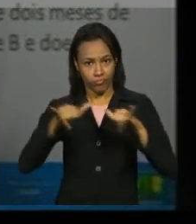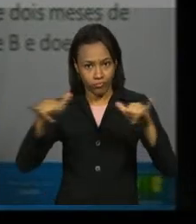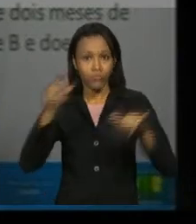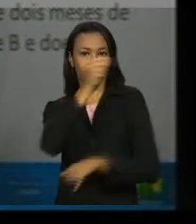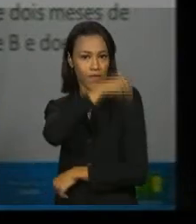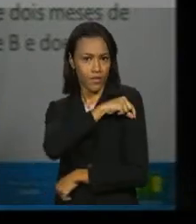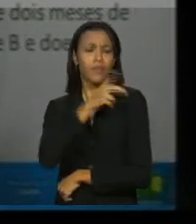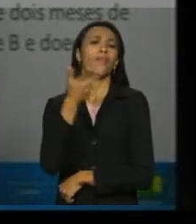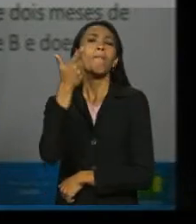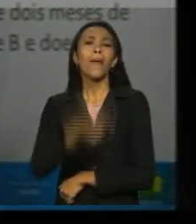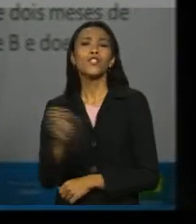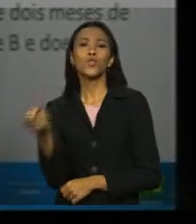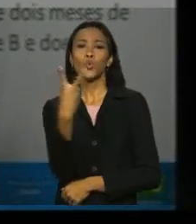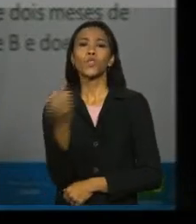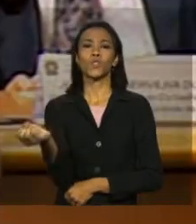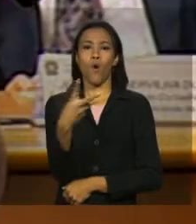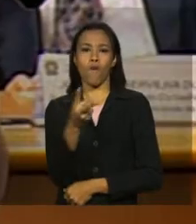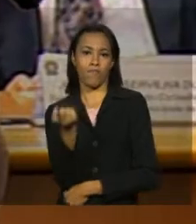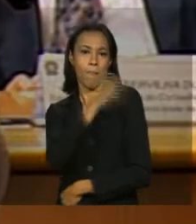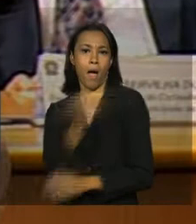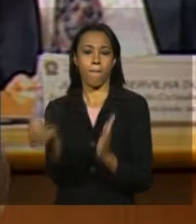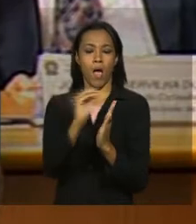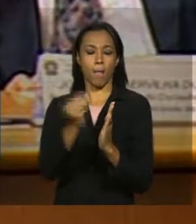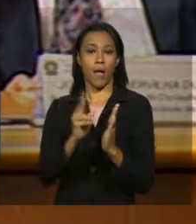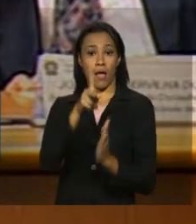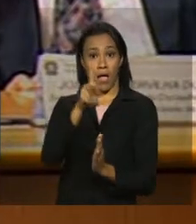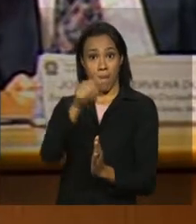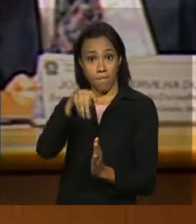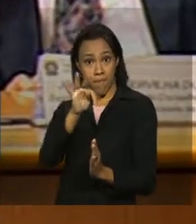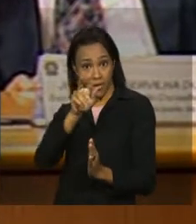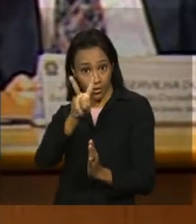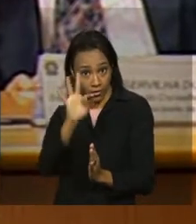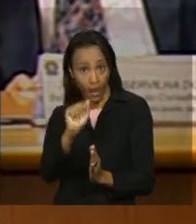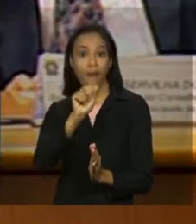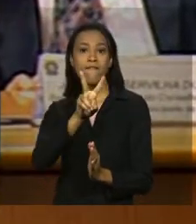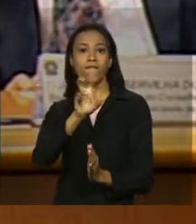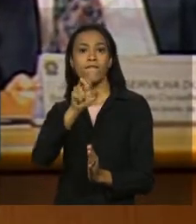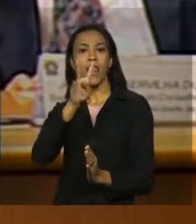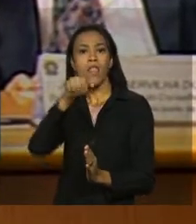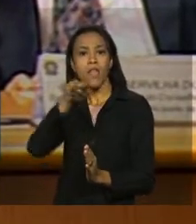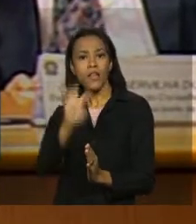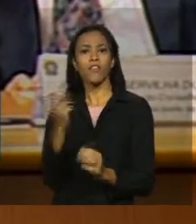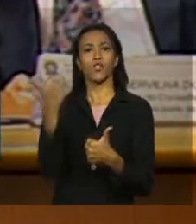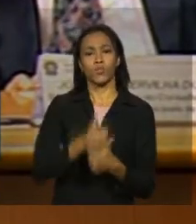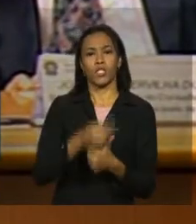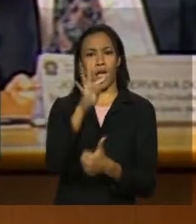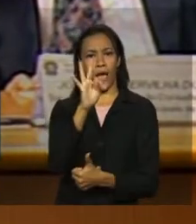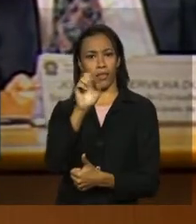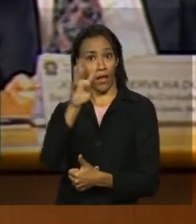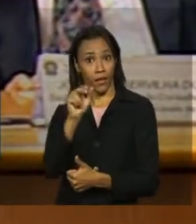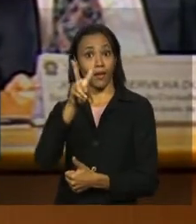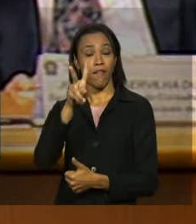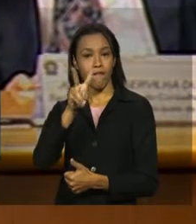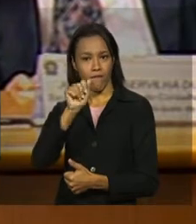estaremos introduzindo duas novas vacinas a pentavalente que vai substituir a tetravalente Ea tetravalente